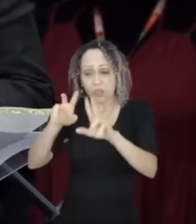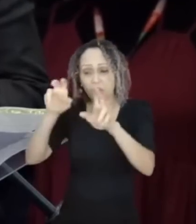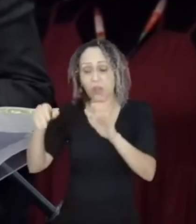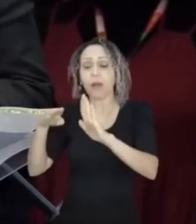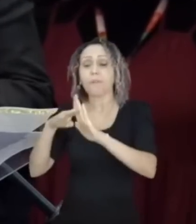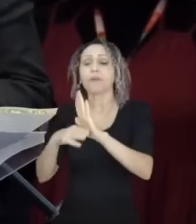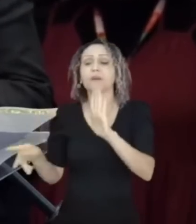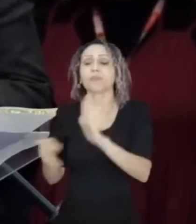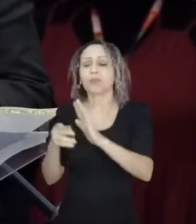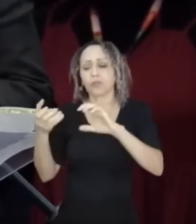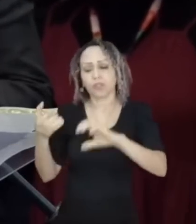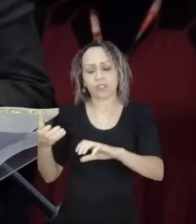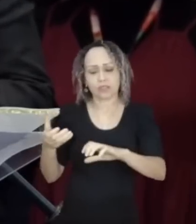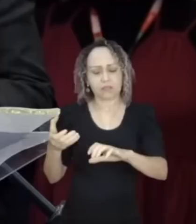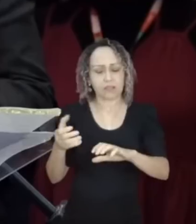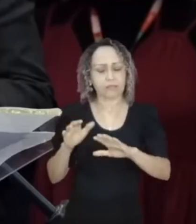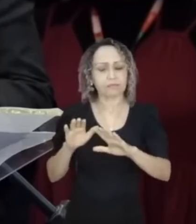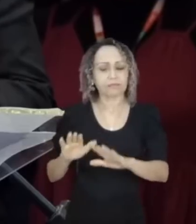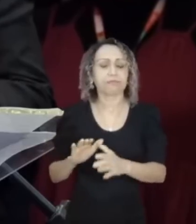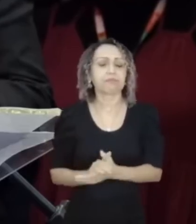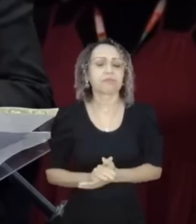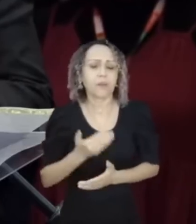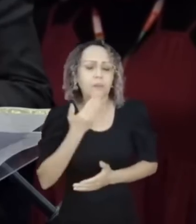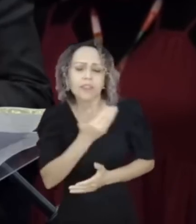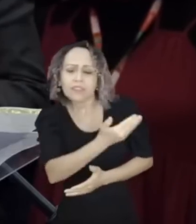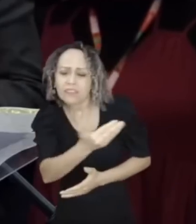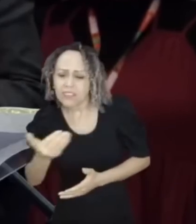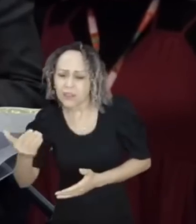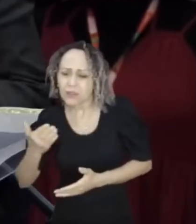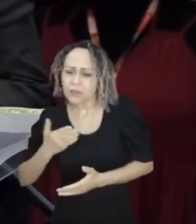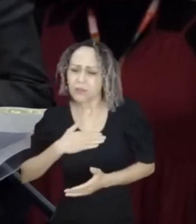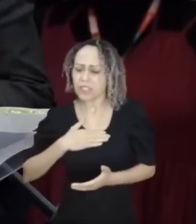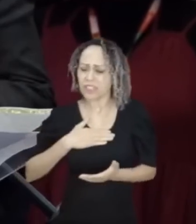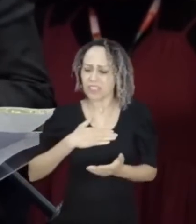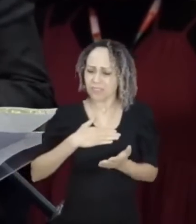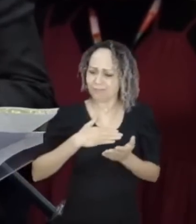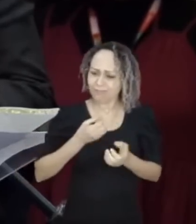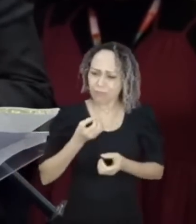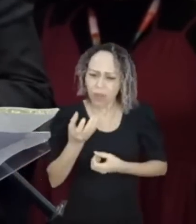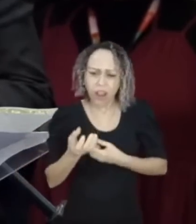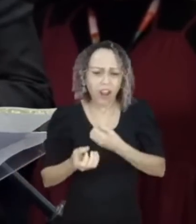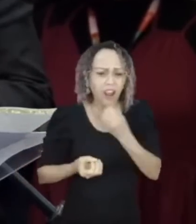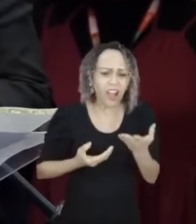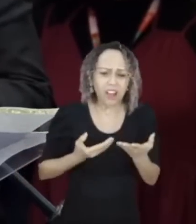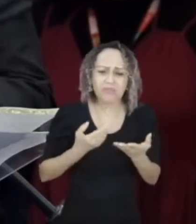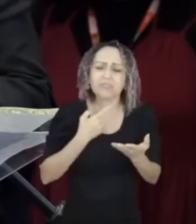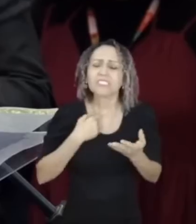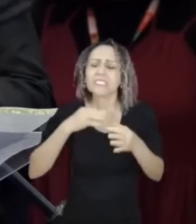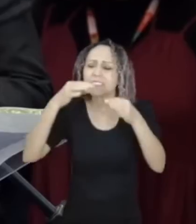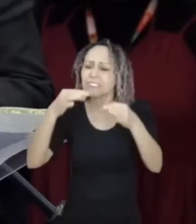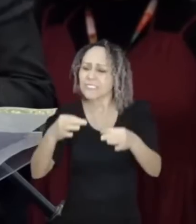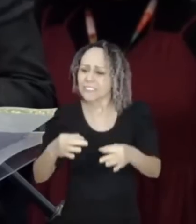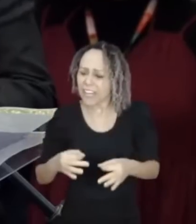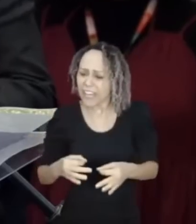essas palavras como uma demonstração do meu desejo sincero de servir, de ajudar e trabalhar pelo bem de